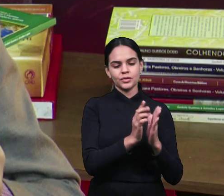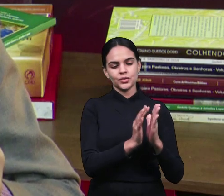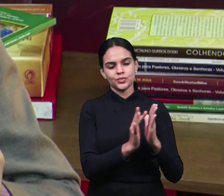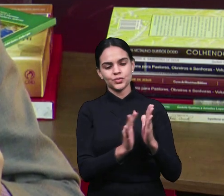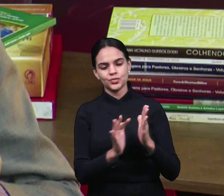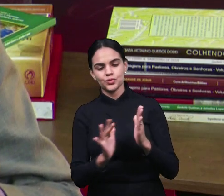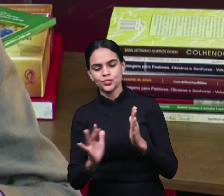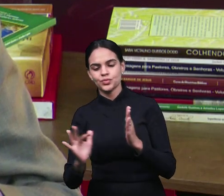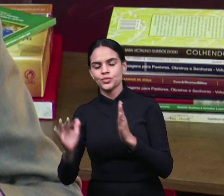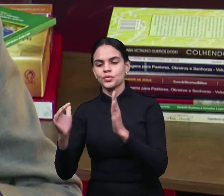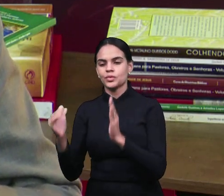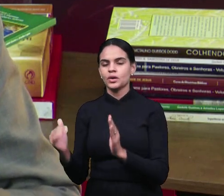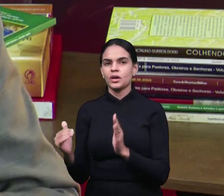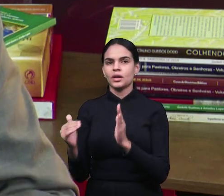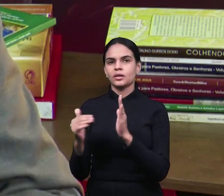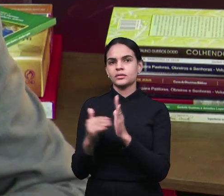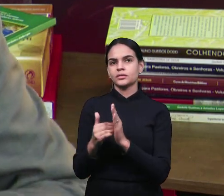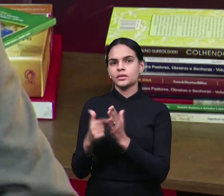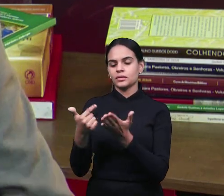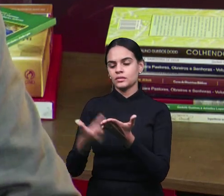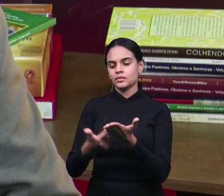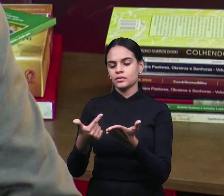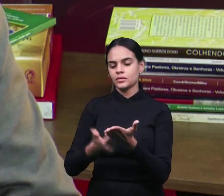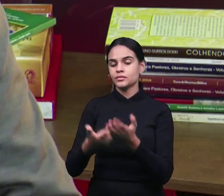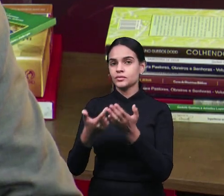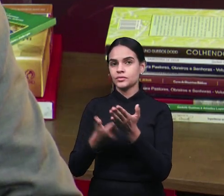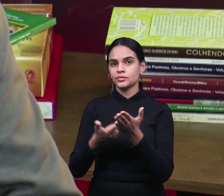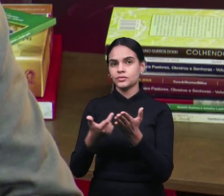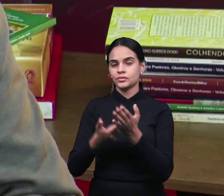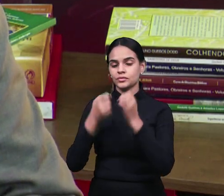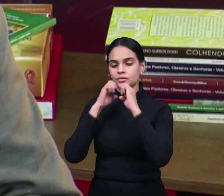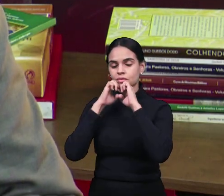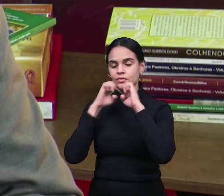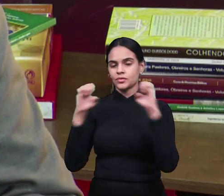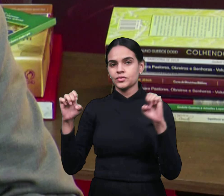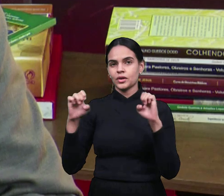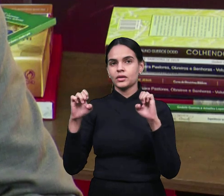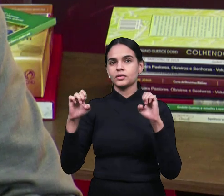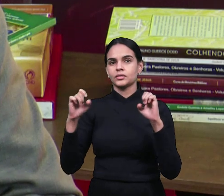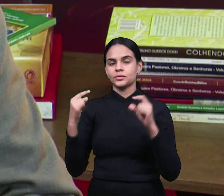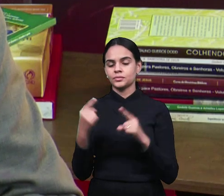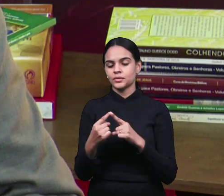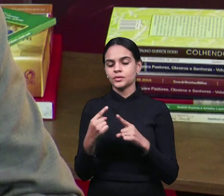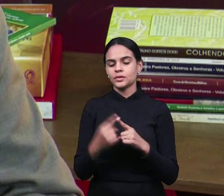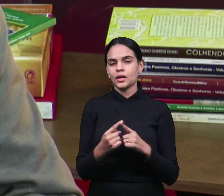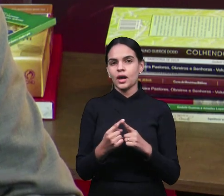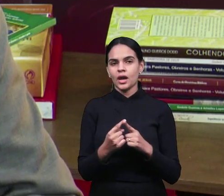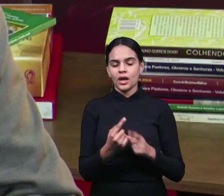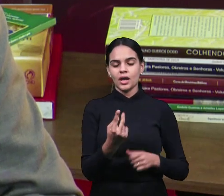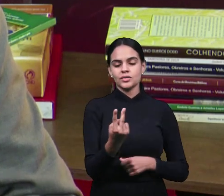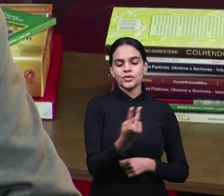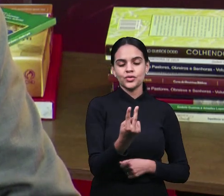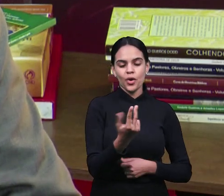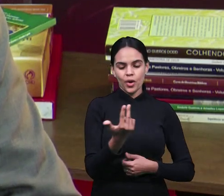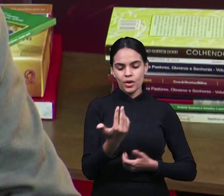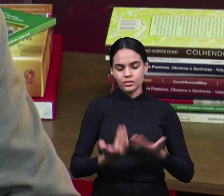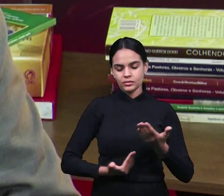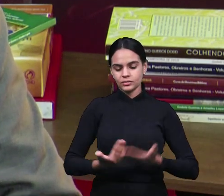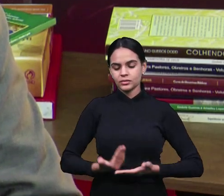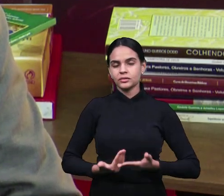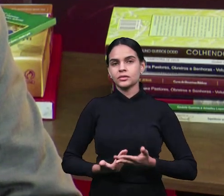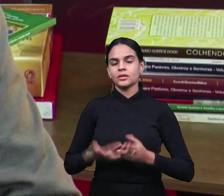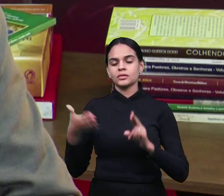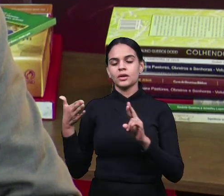ali nos Evangelhos, algo muito profundo. Por quê? Porque esses moços aqui, eles vão falar dos